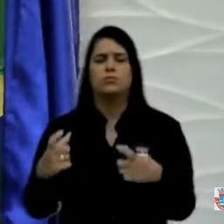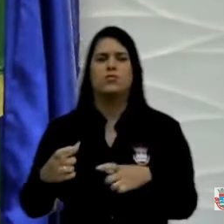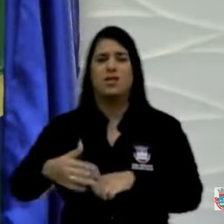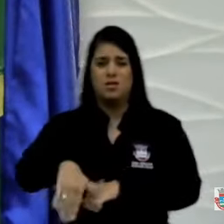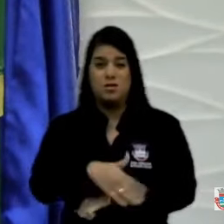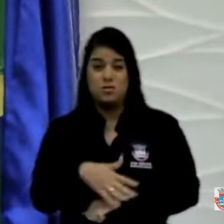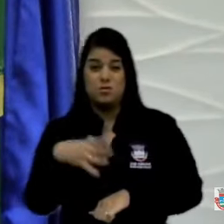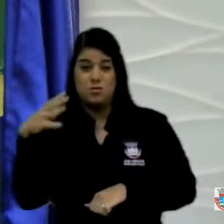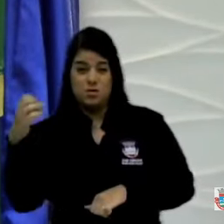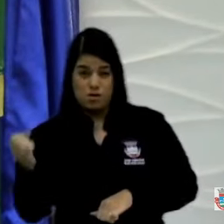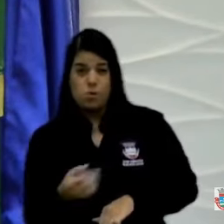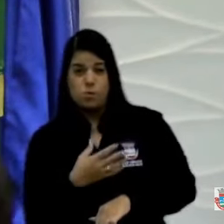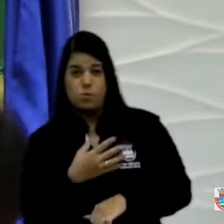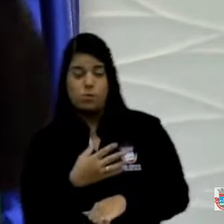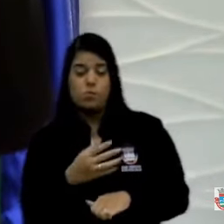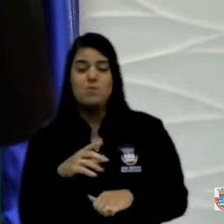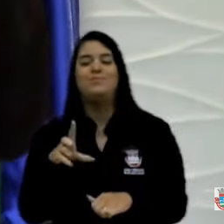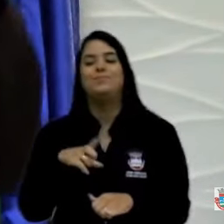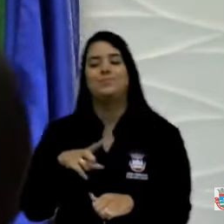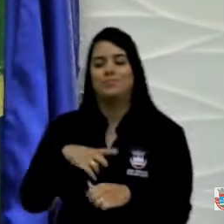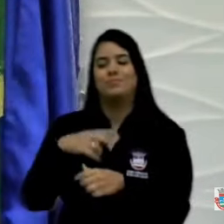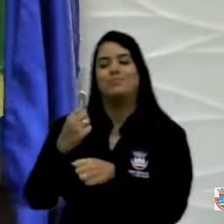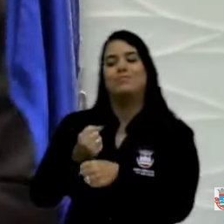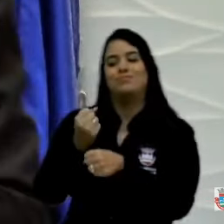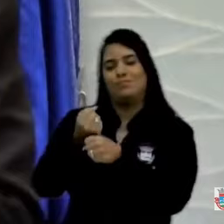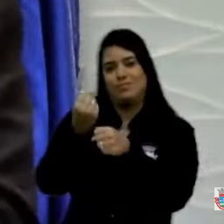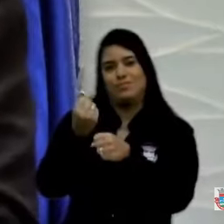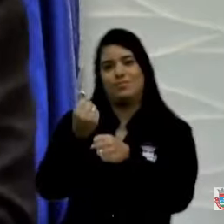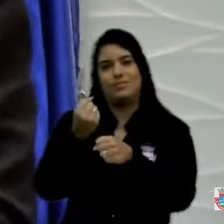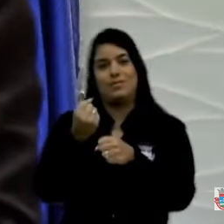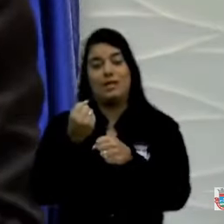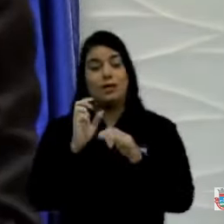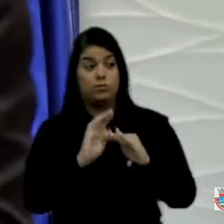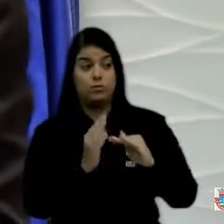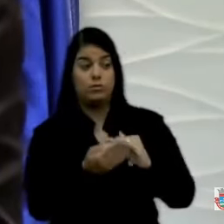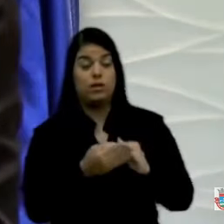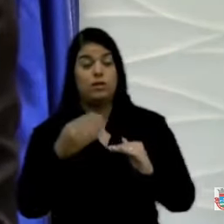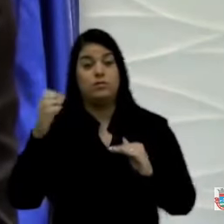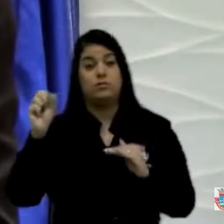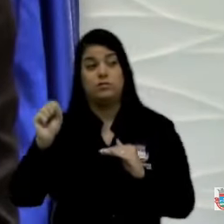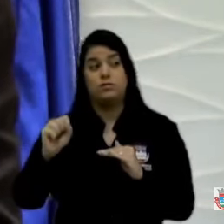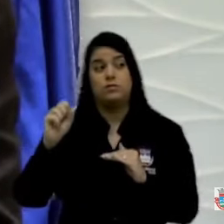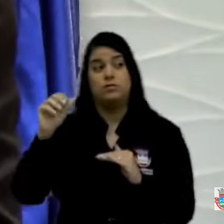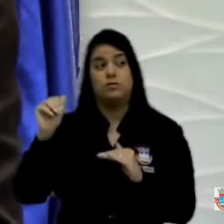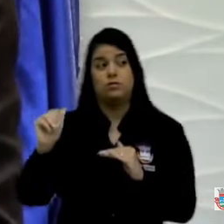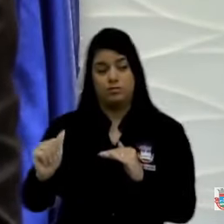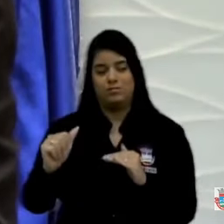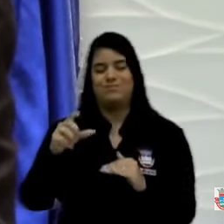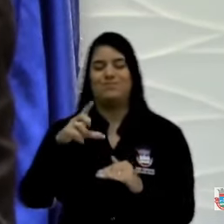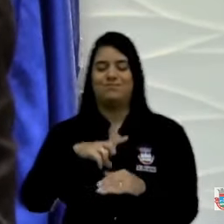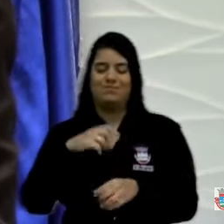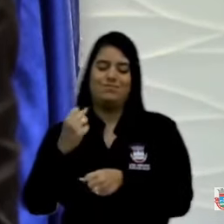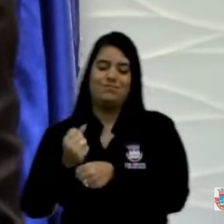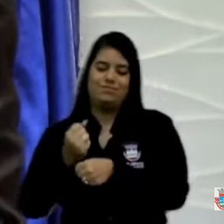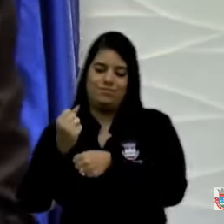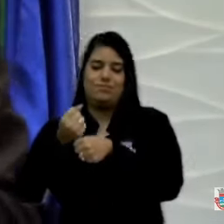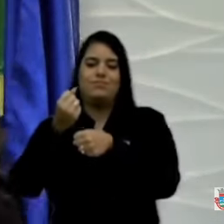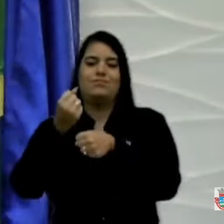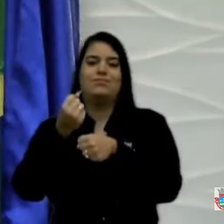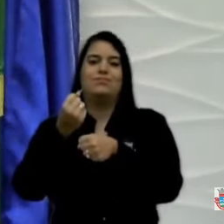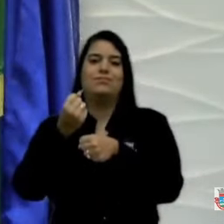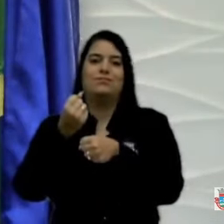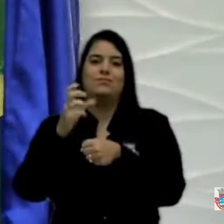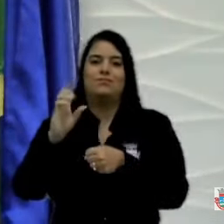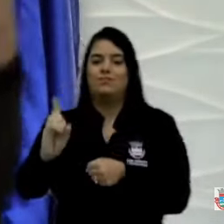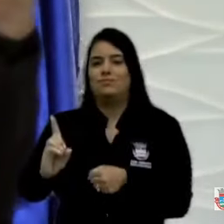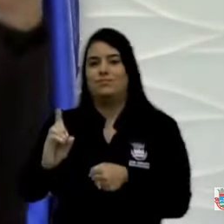vai ver obras. Se você for para o Santo Afonso, tem obras. Se você for para a Rua Nova, para o Delmário Braga, tem